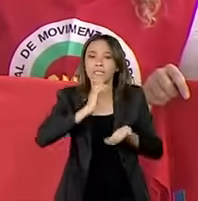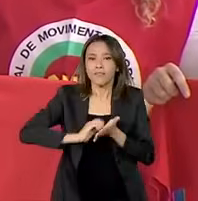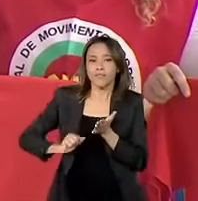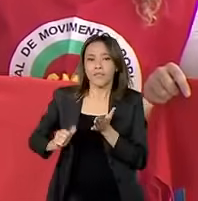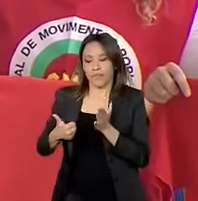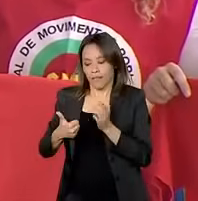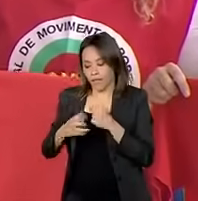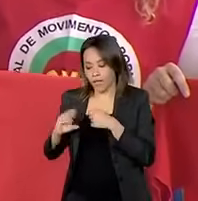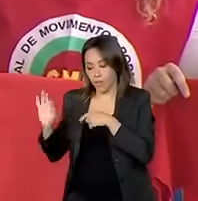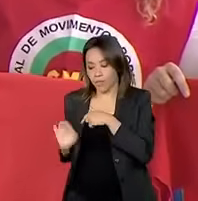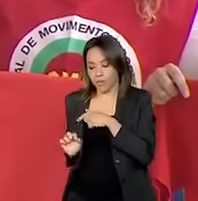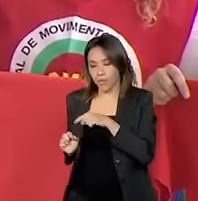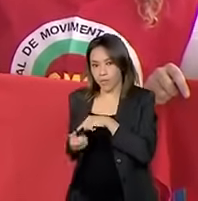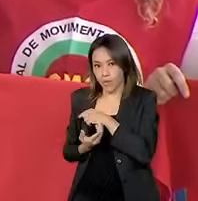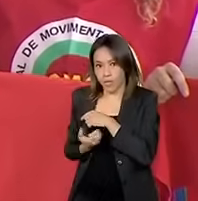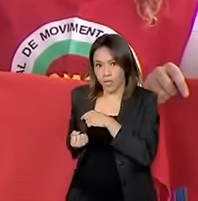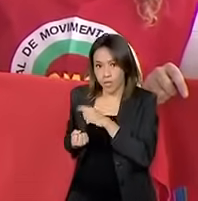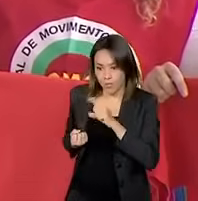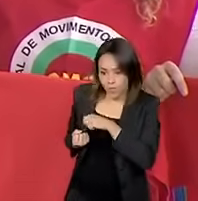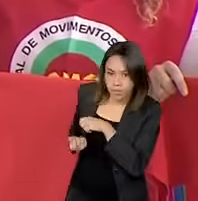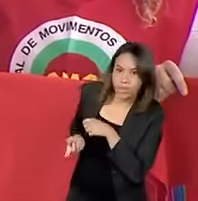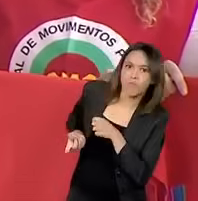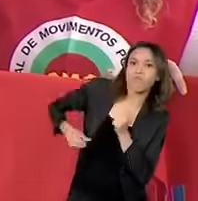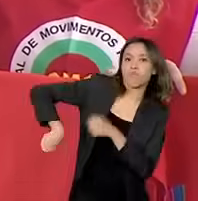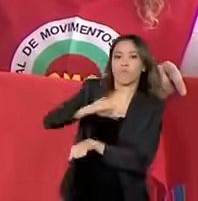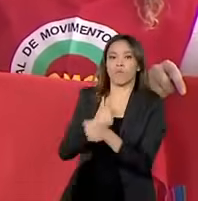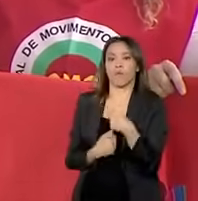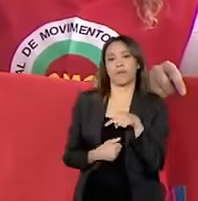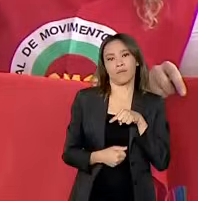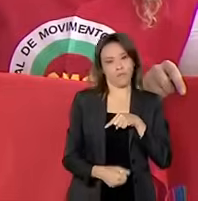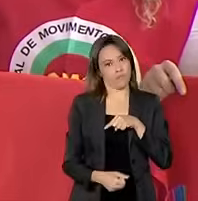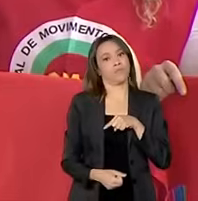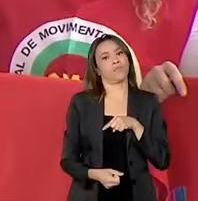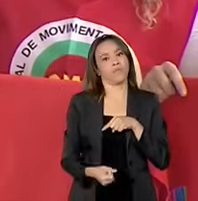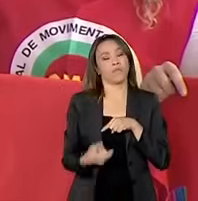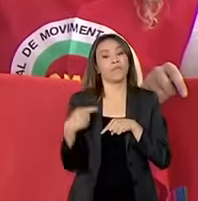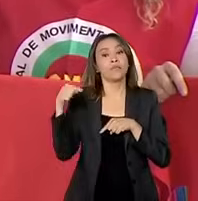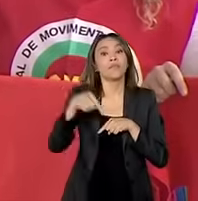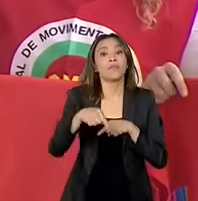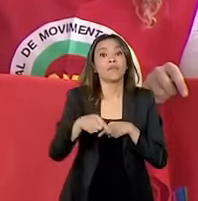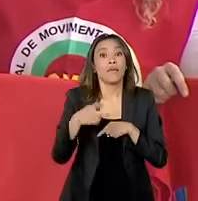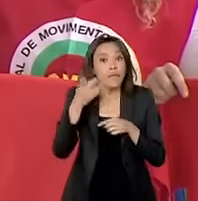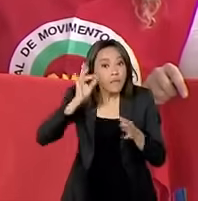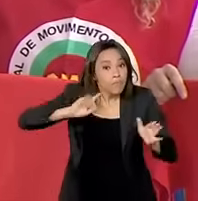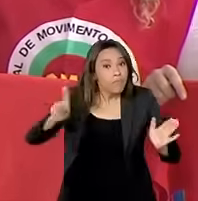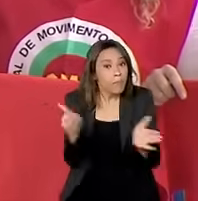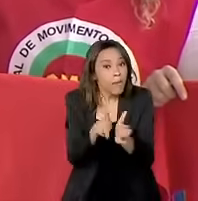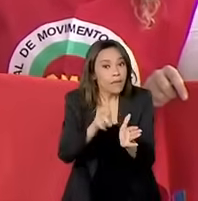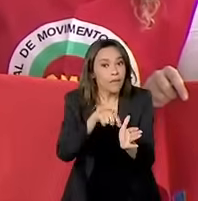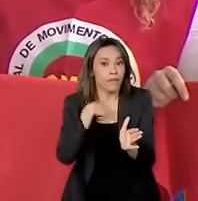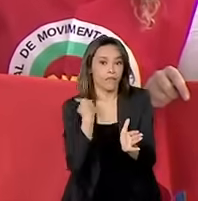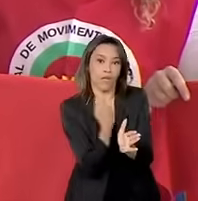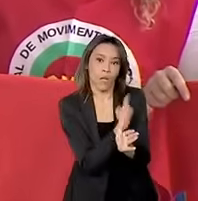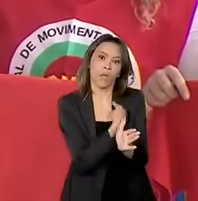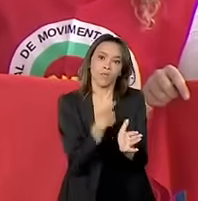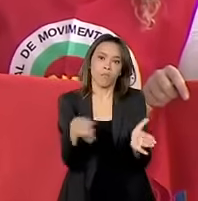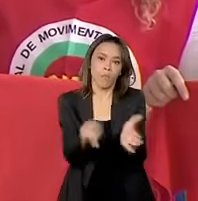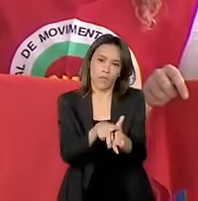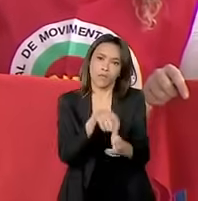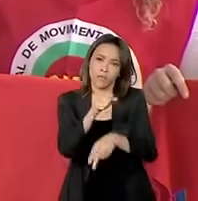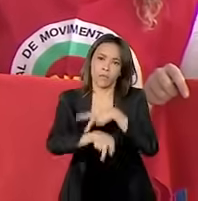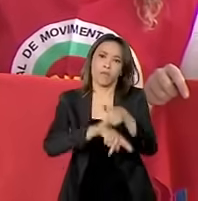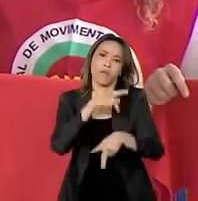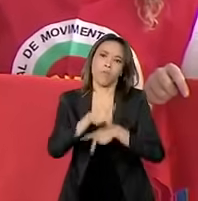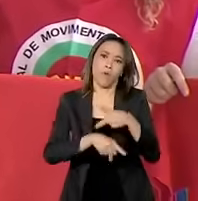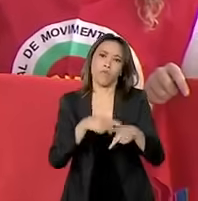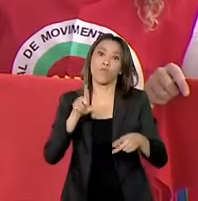orçamento. Nós precisamos reverter essa ordem, trazer para cá aquilo que de fato é nosso, do povo, ou